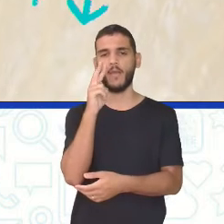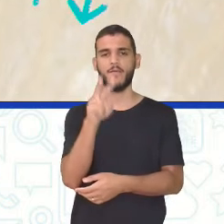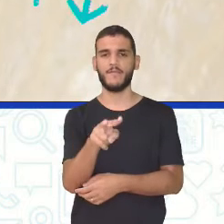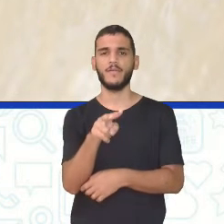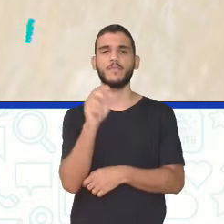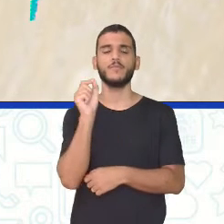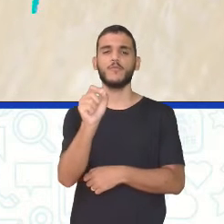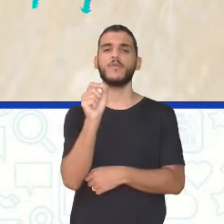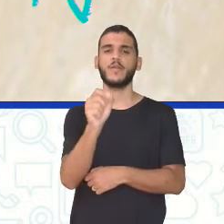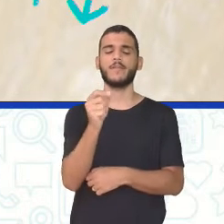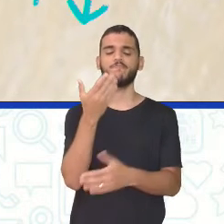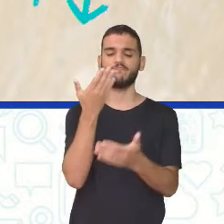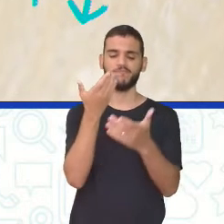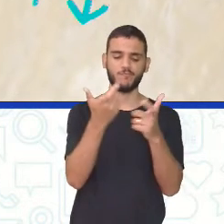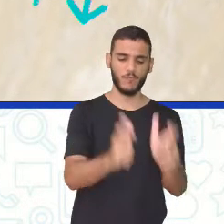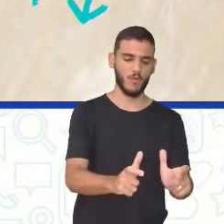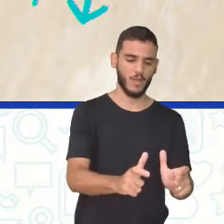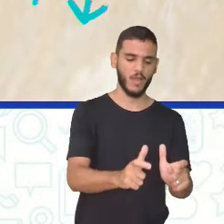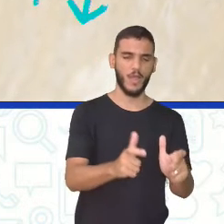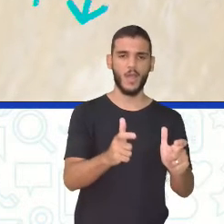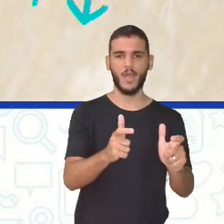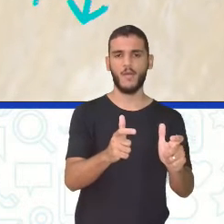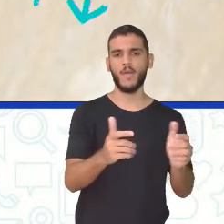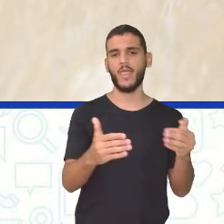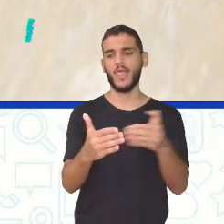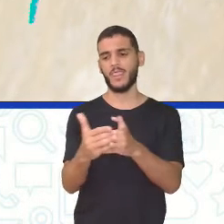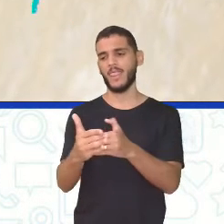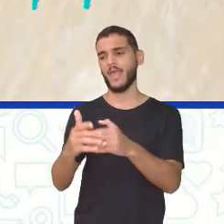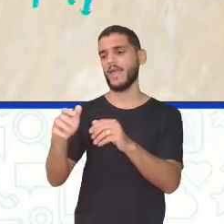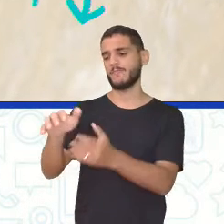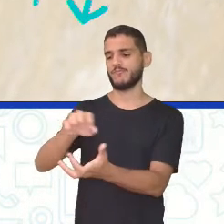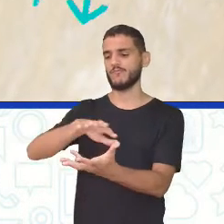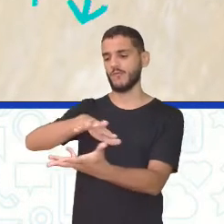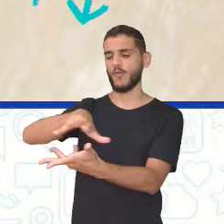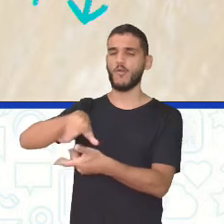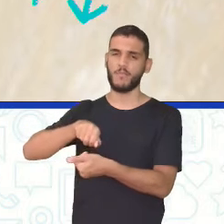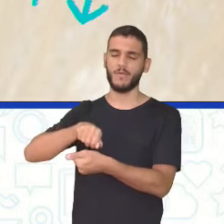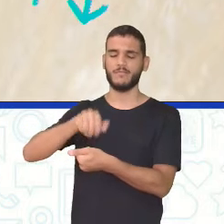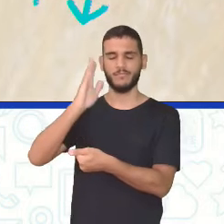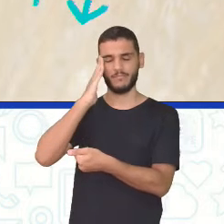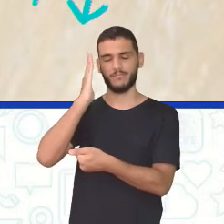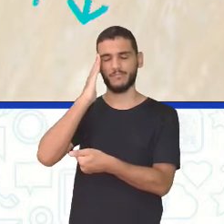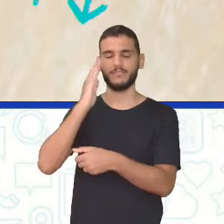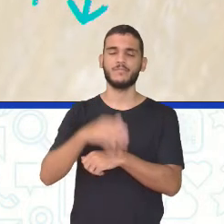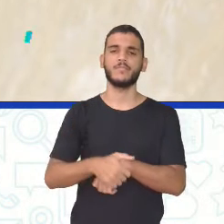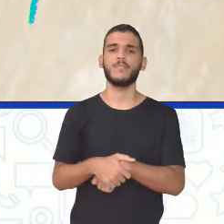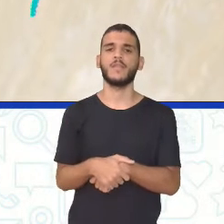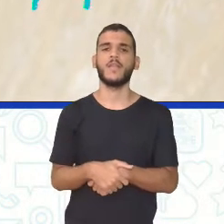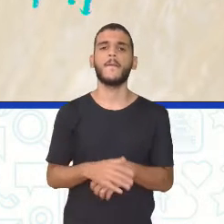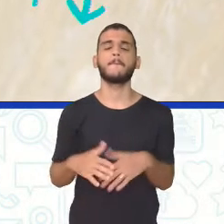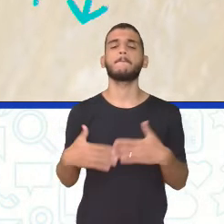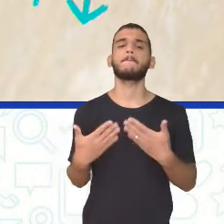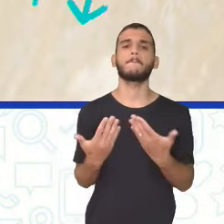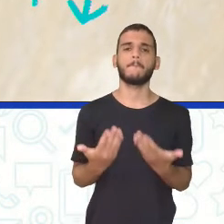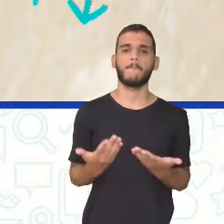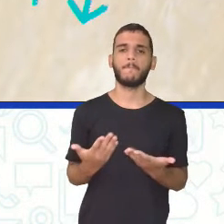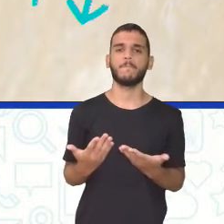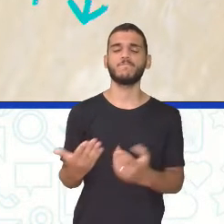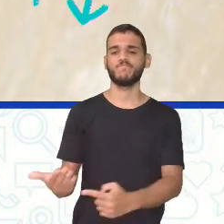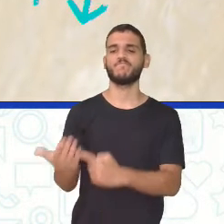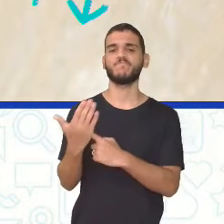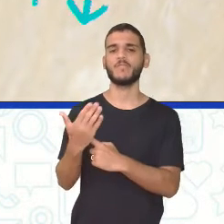está abordando do local ao global, porque a partir disso vai ajudar a gente a entender,